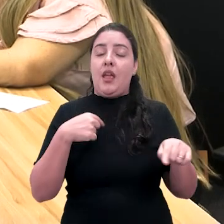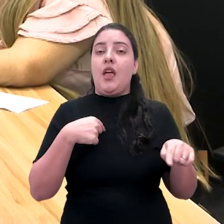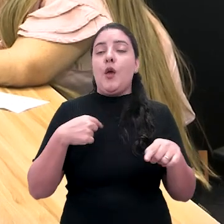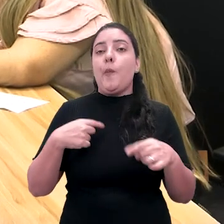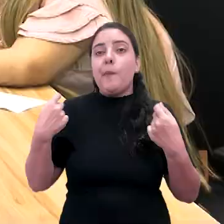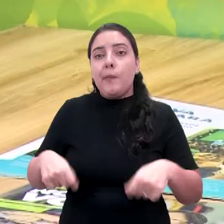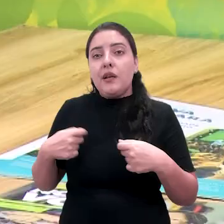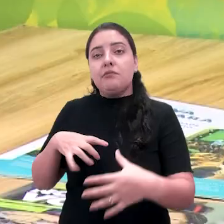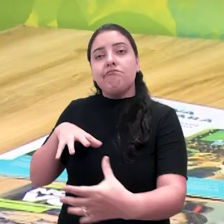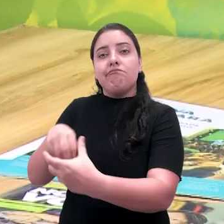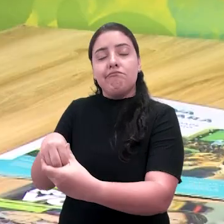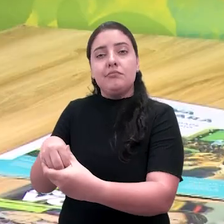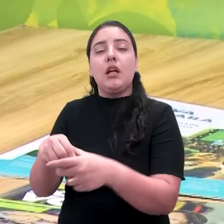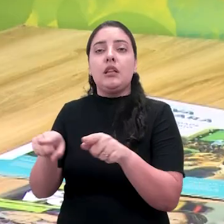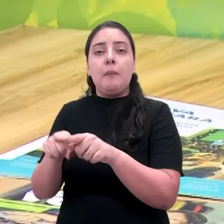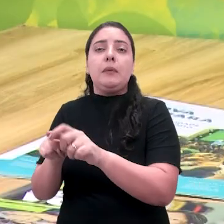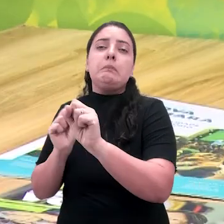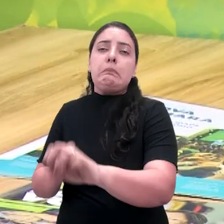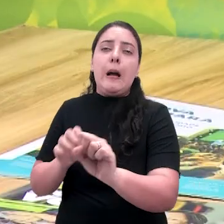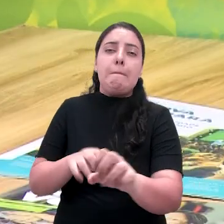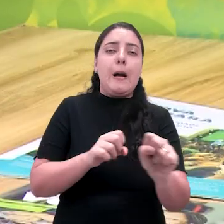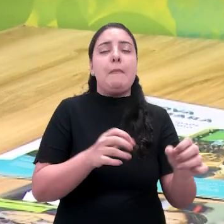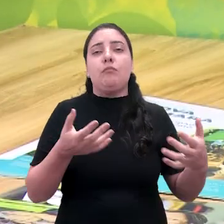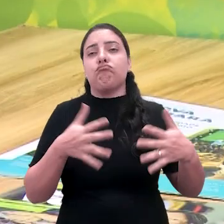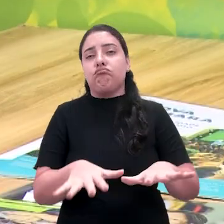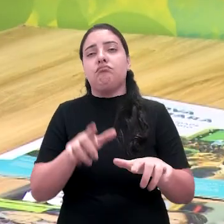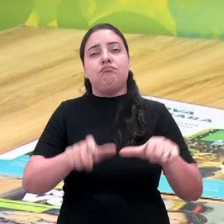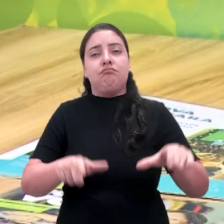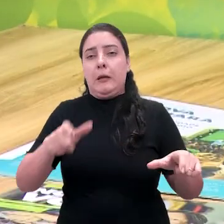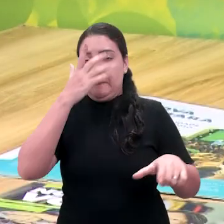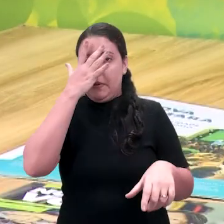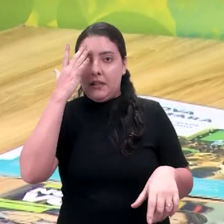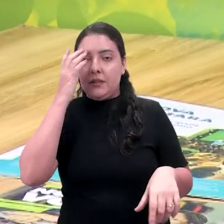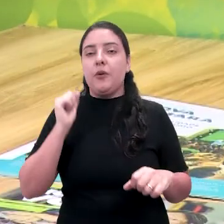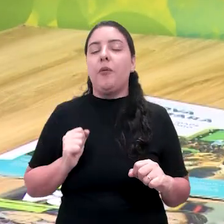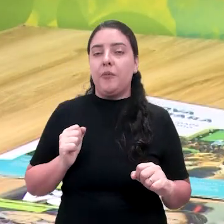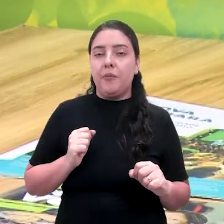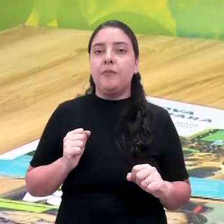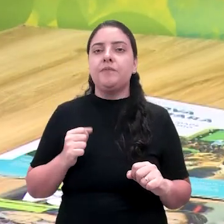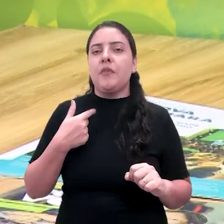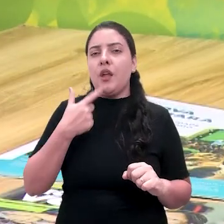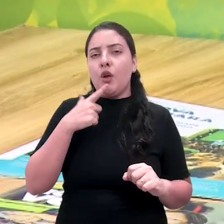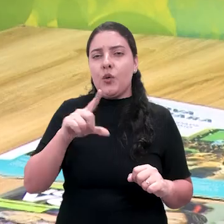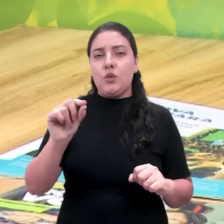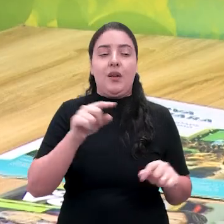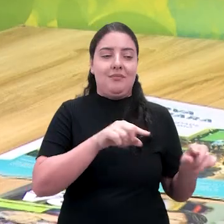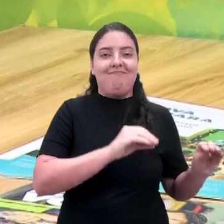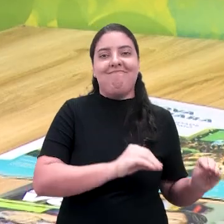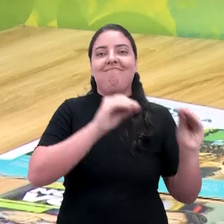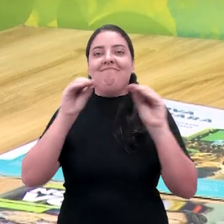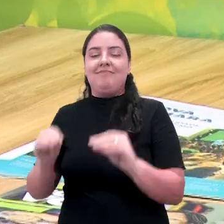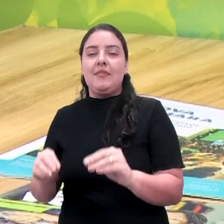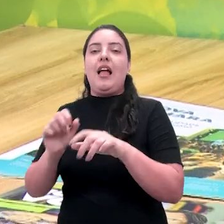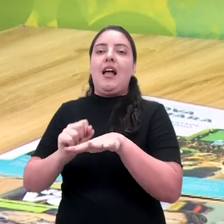precisa ser incluída, eu sou uma professora que também precisa incluir. Exatamente. Né? Então, eu optei por ir para